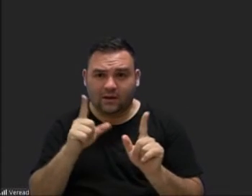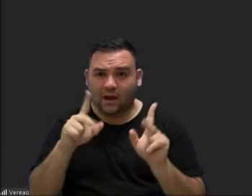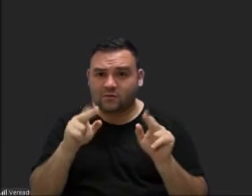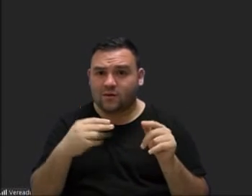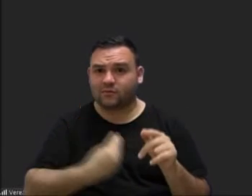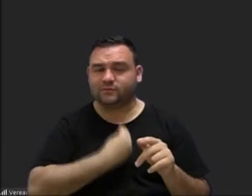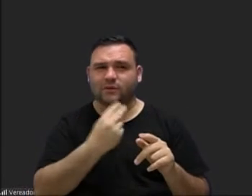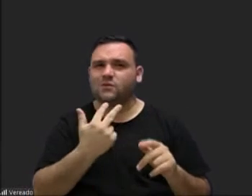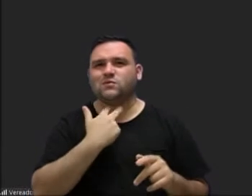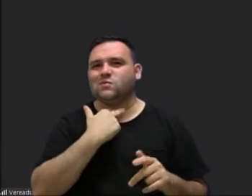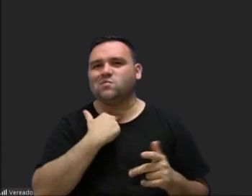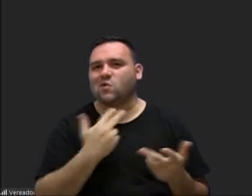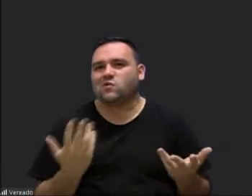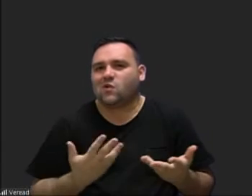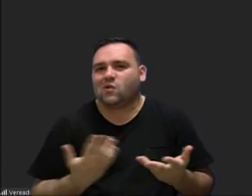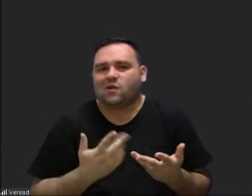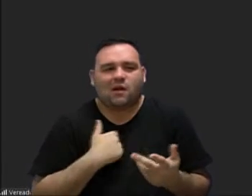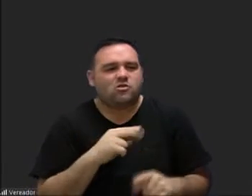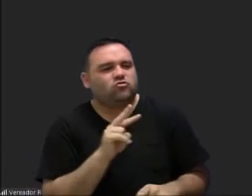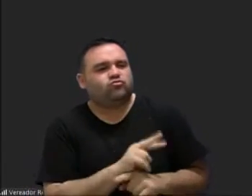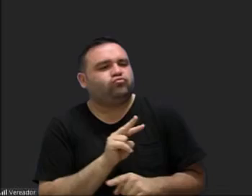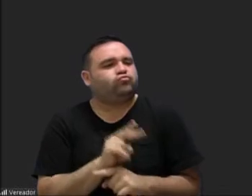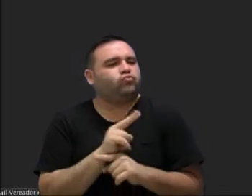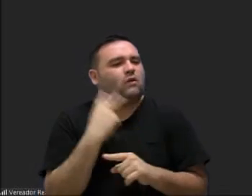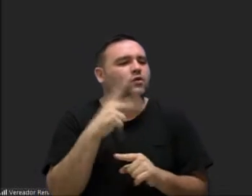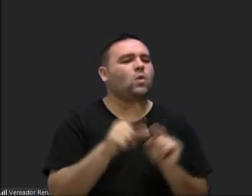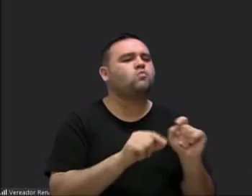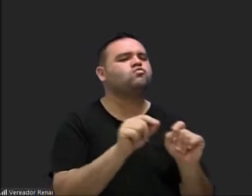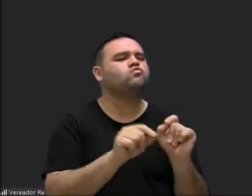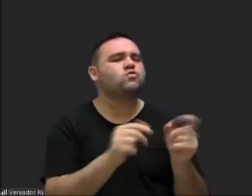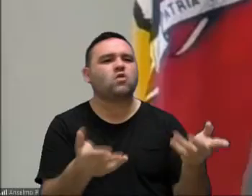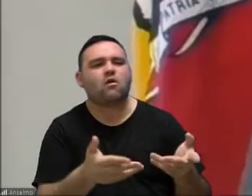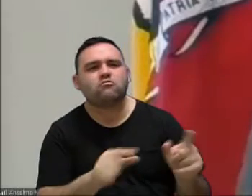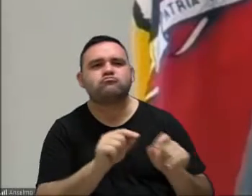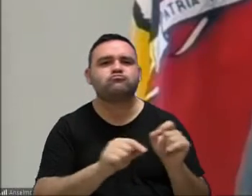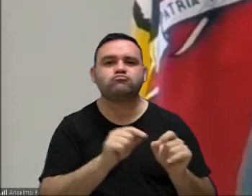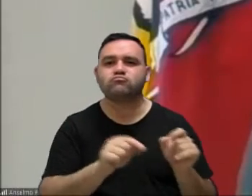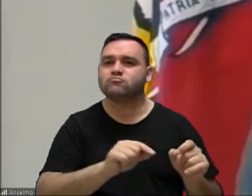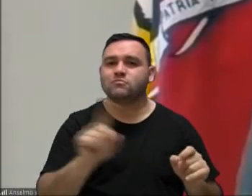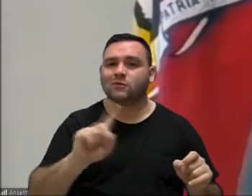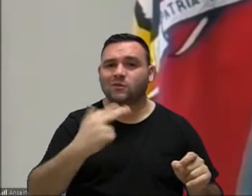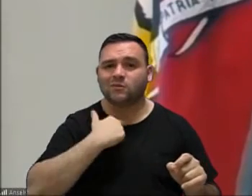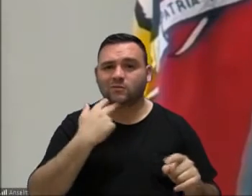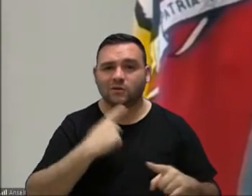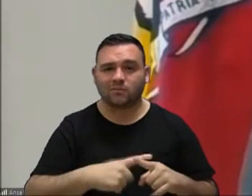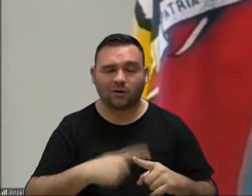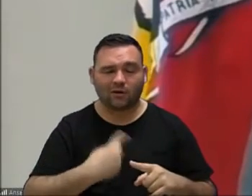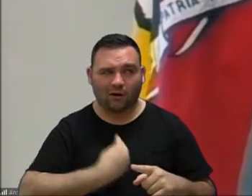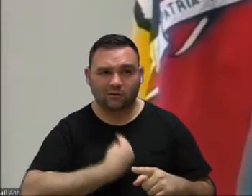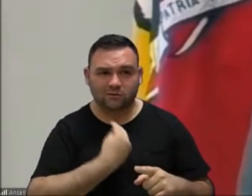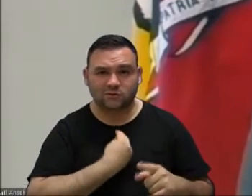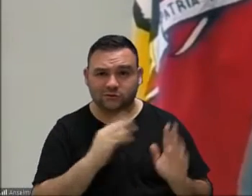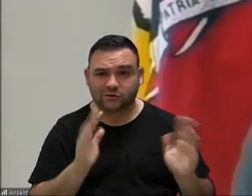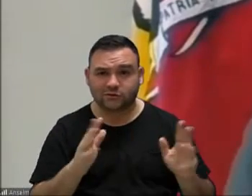ficar aqui policiando o o vereador está fazendo nesse exato momento se ele logou ele está presente